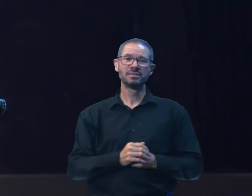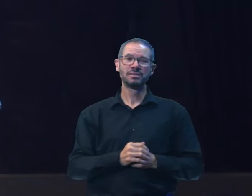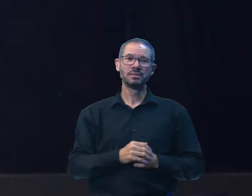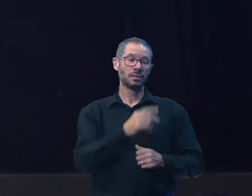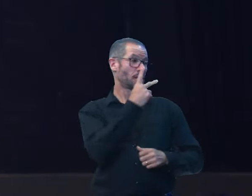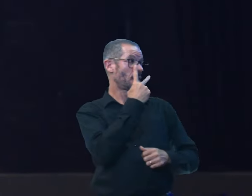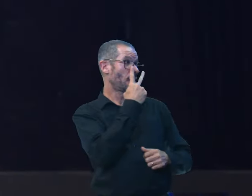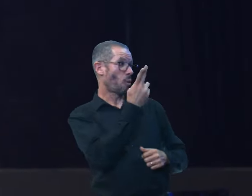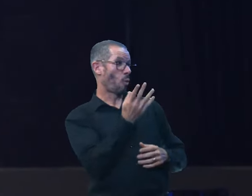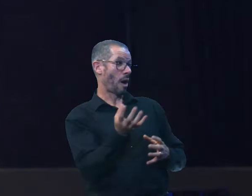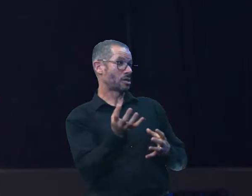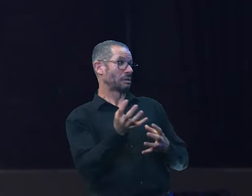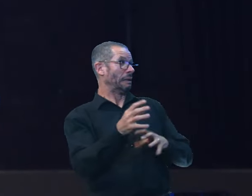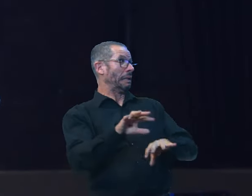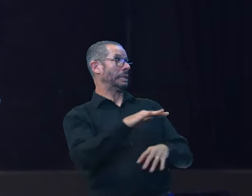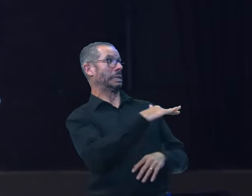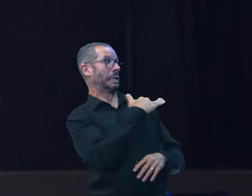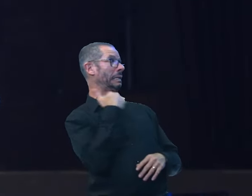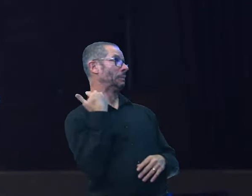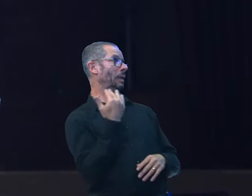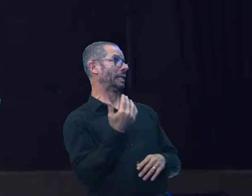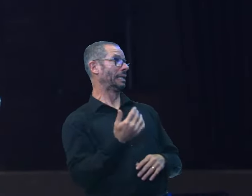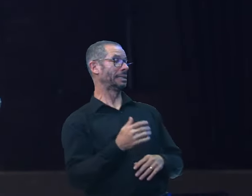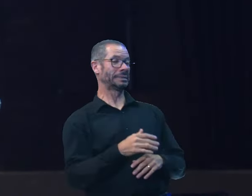eu acho que eu não quero morrer.